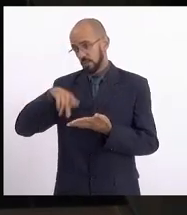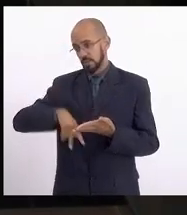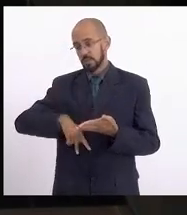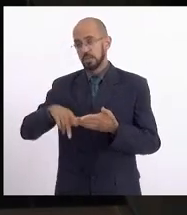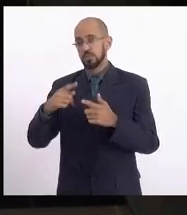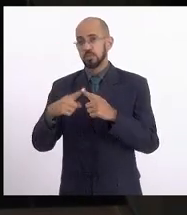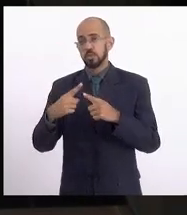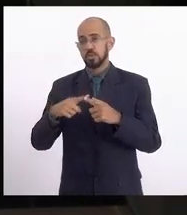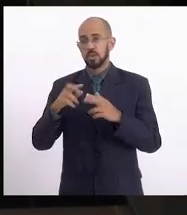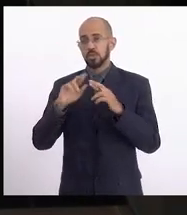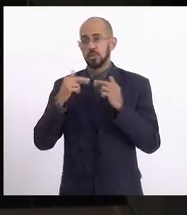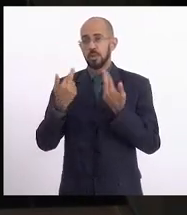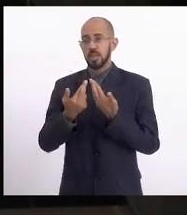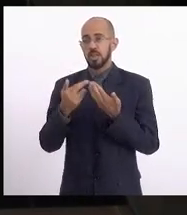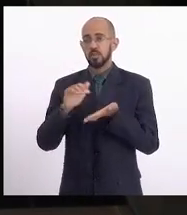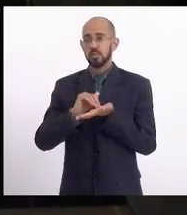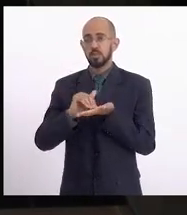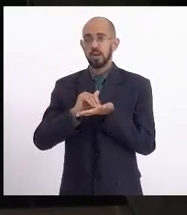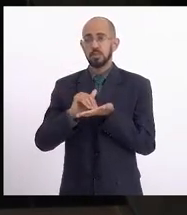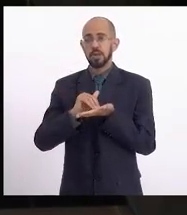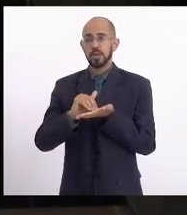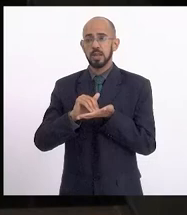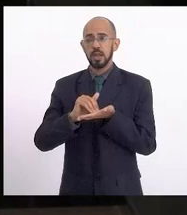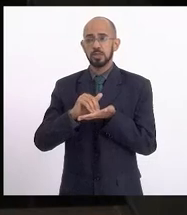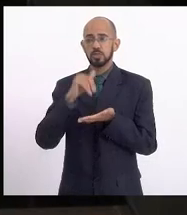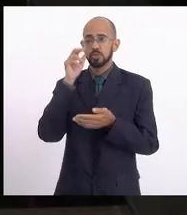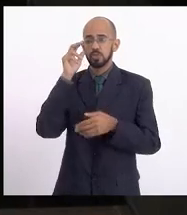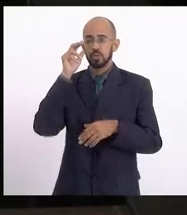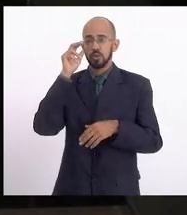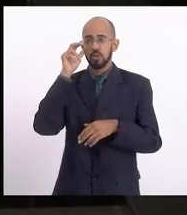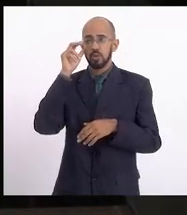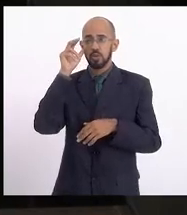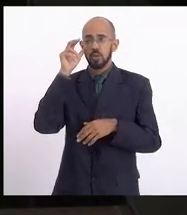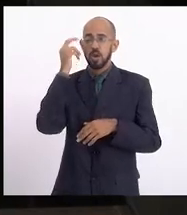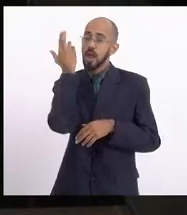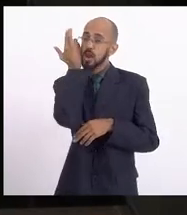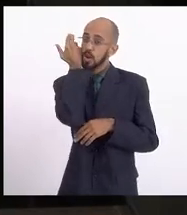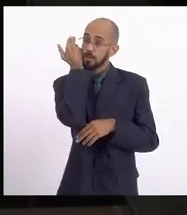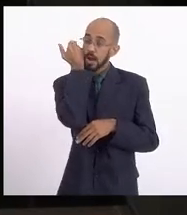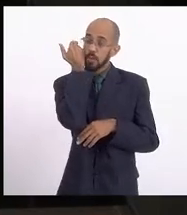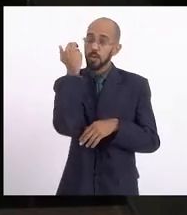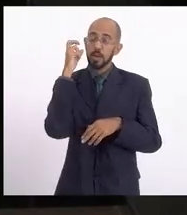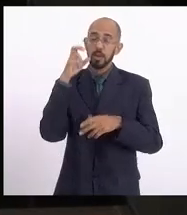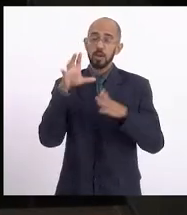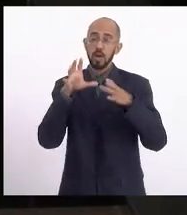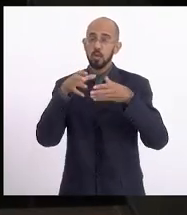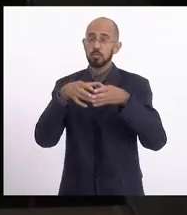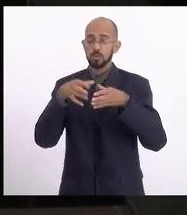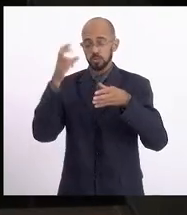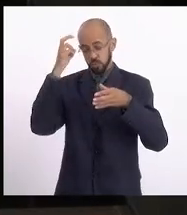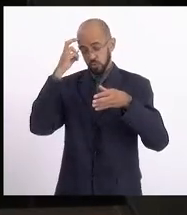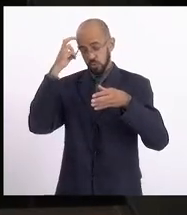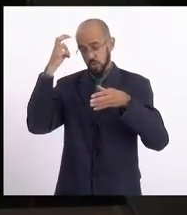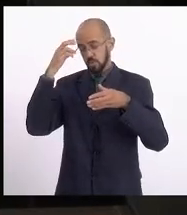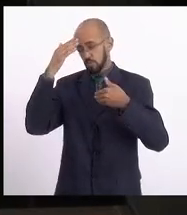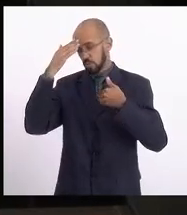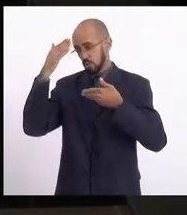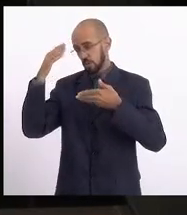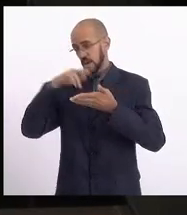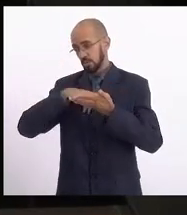agora no gabinete do deputado Eliomar Coelho, da Comissão de Cultura. Muito obrigado, senhora